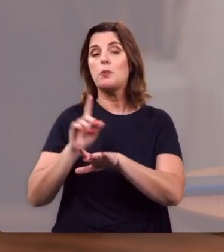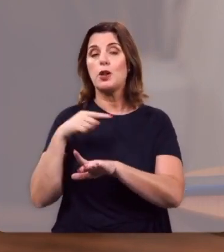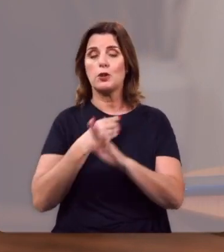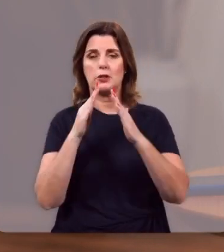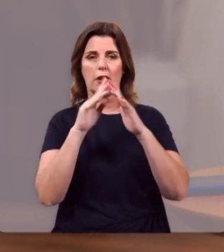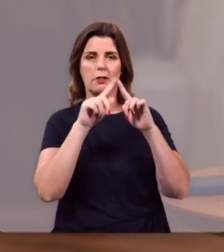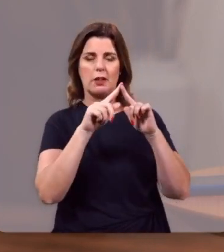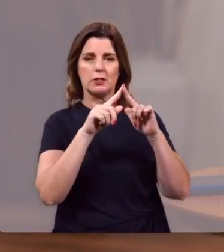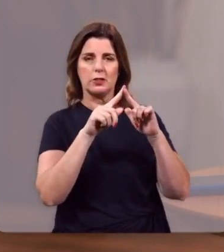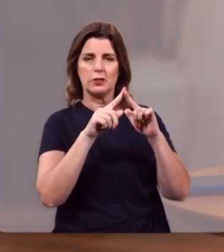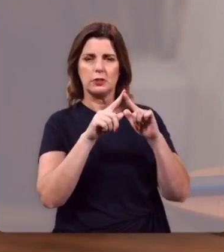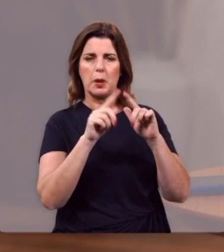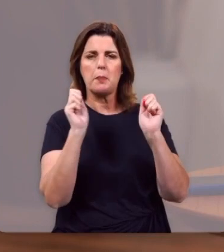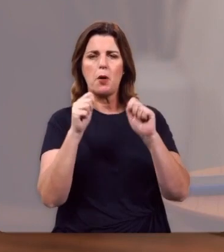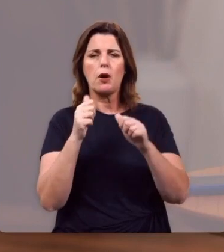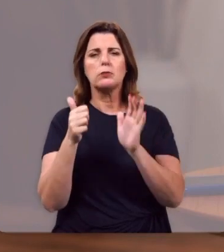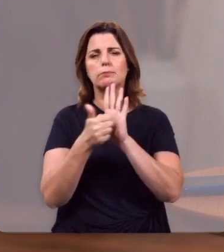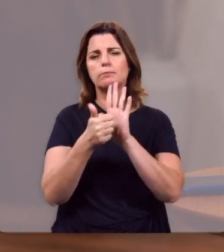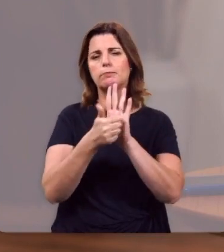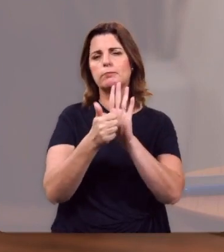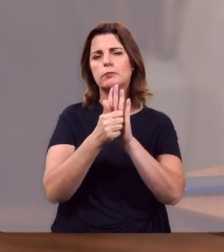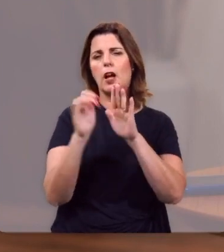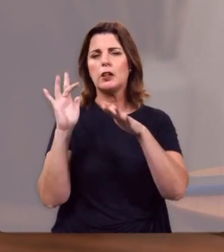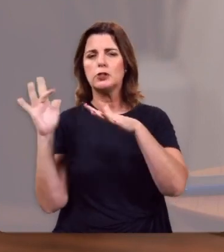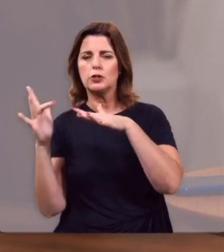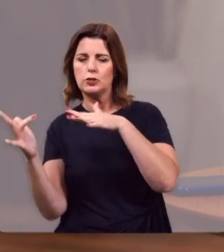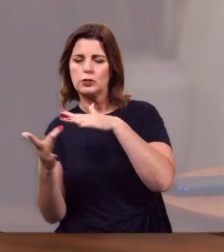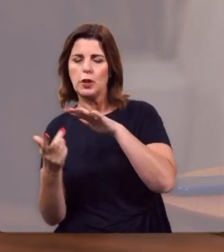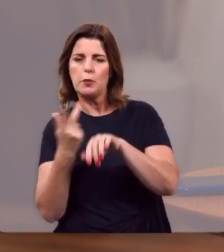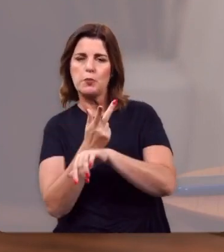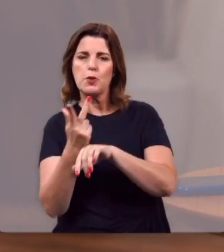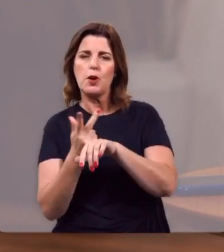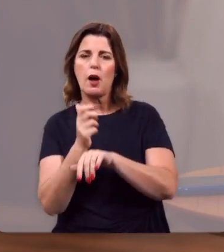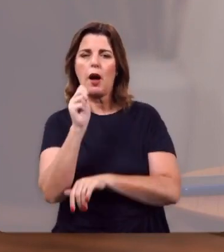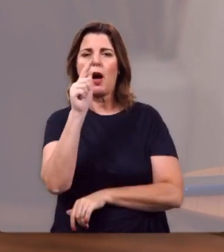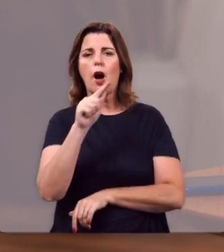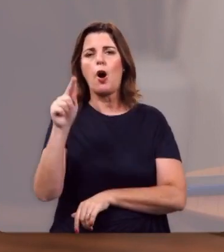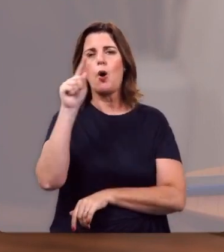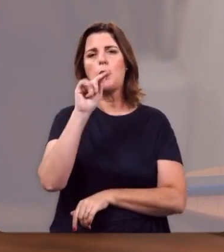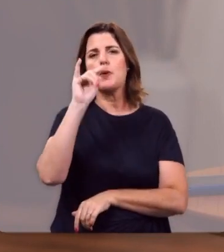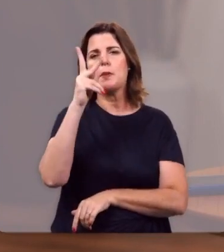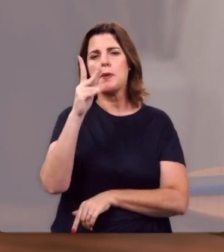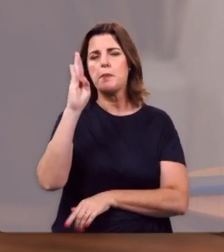respeito da nossa igreja, nos siga nas redes sociais, sempre procurando pelo